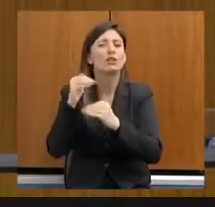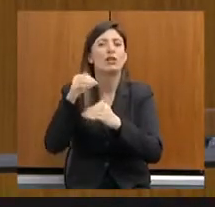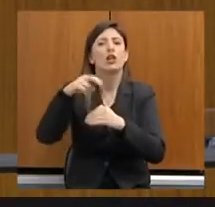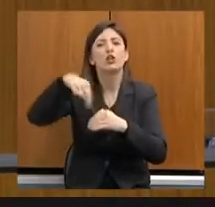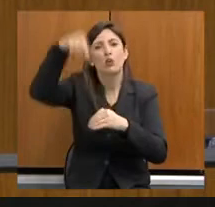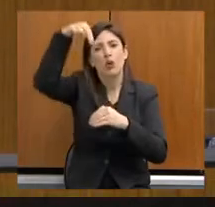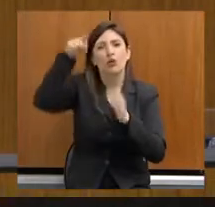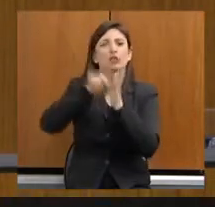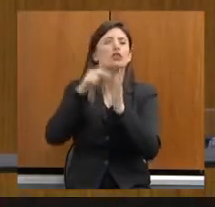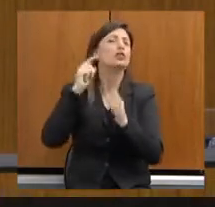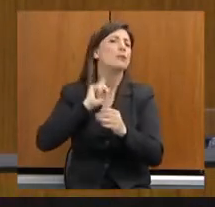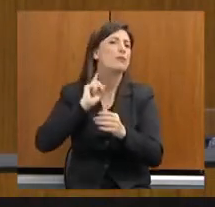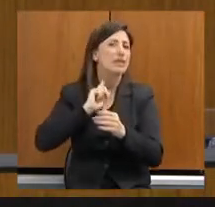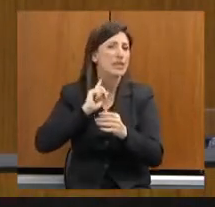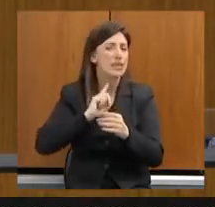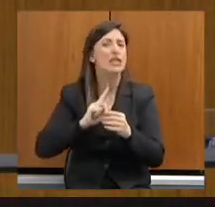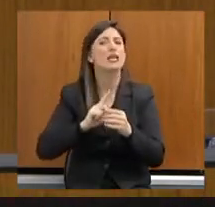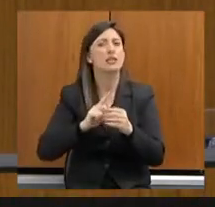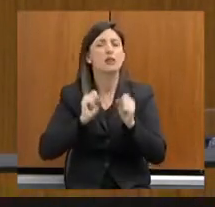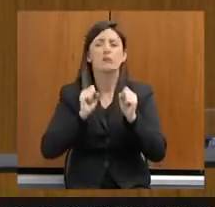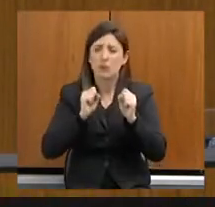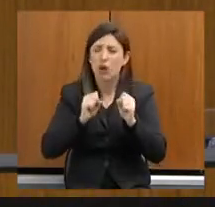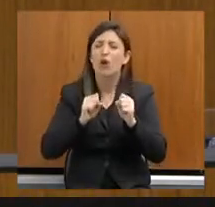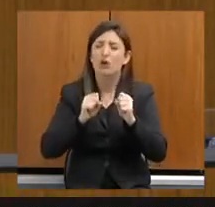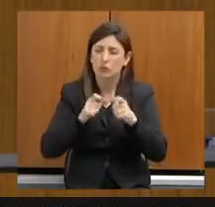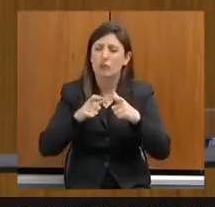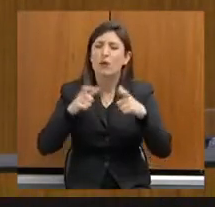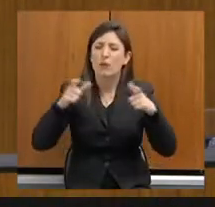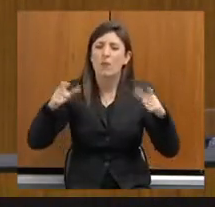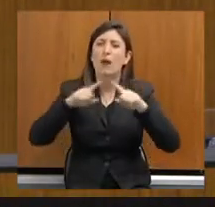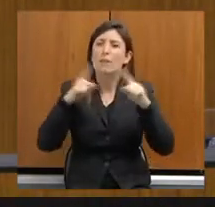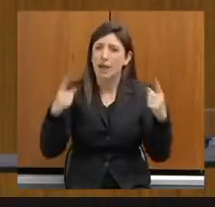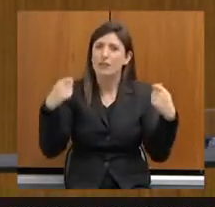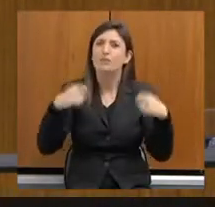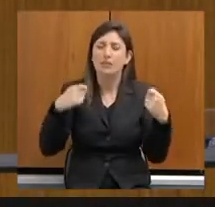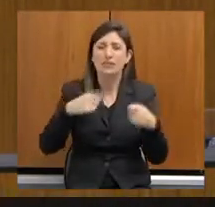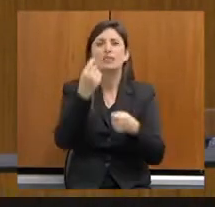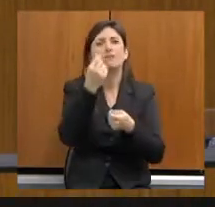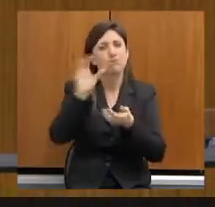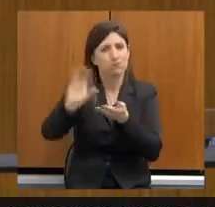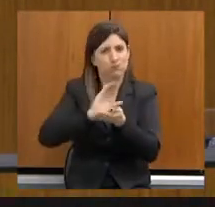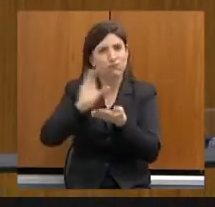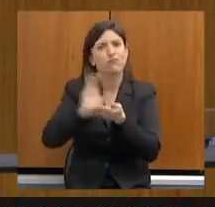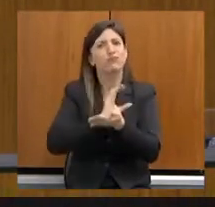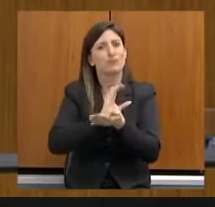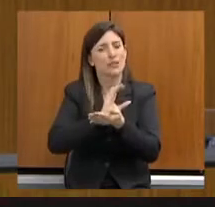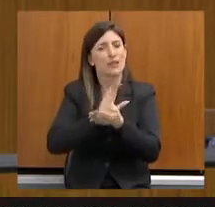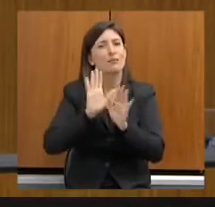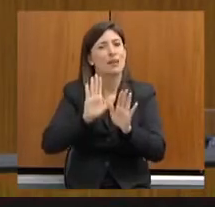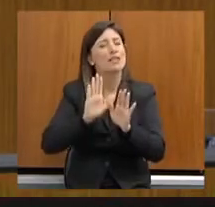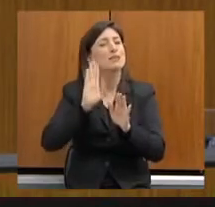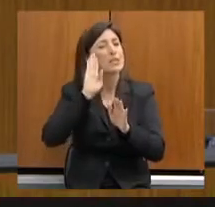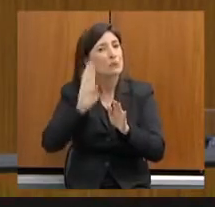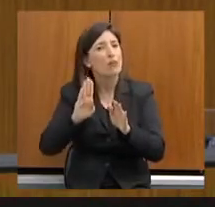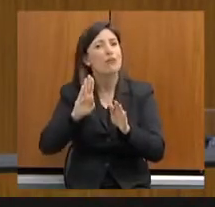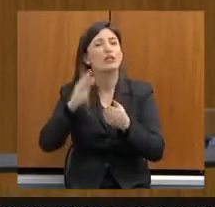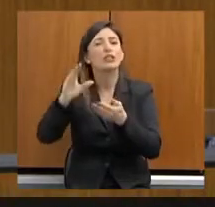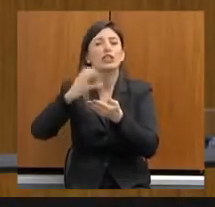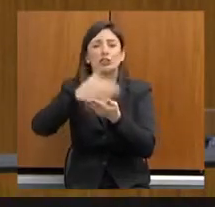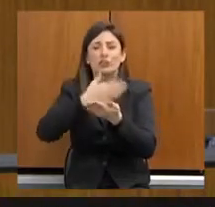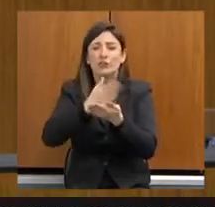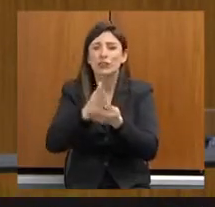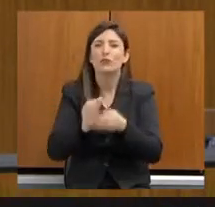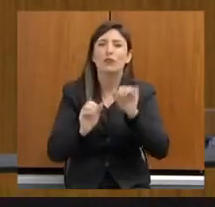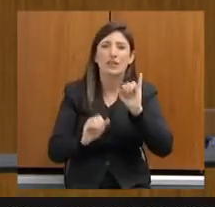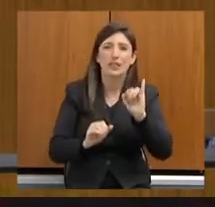aconteça mais com o aporte financeiro agora dividir o aporte financeiro especialmente do FM e com